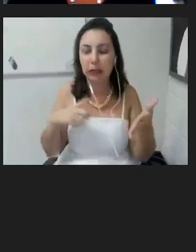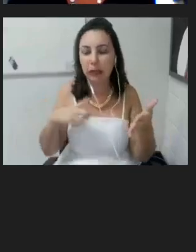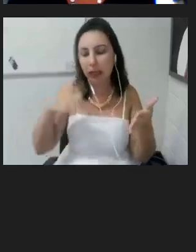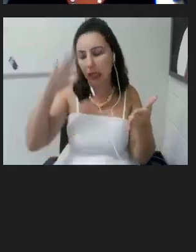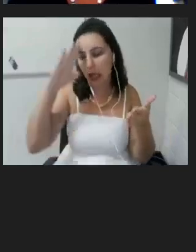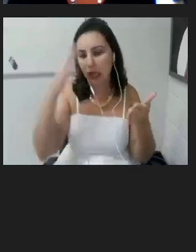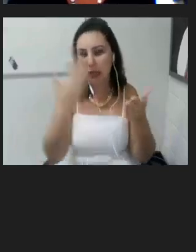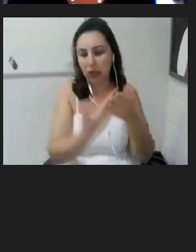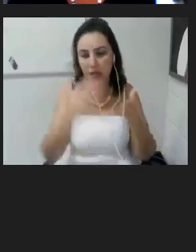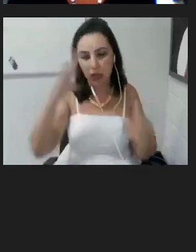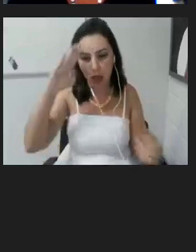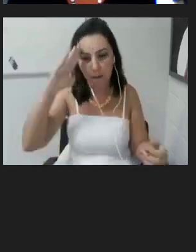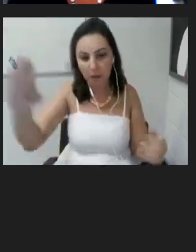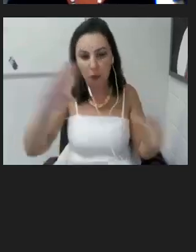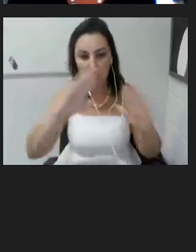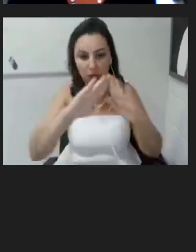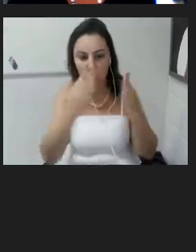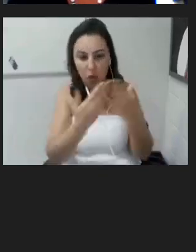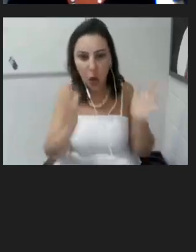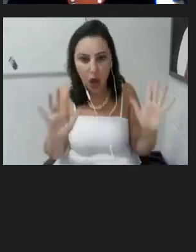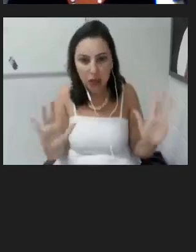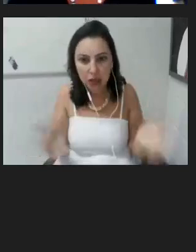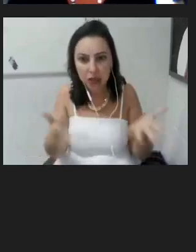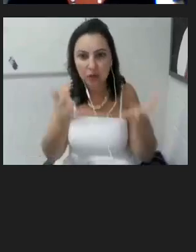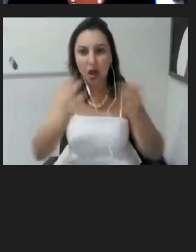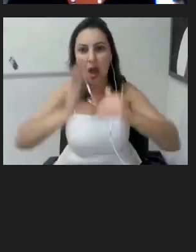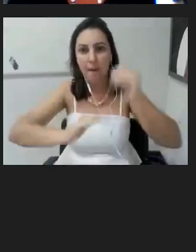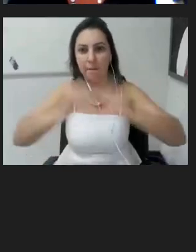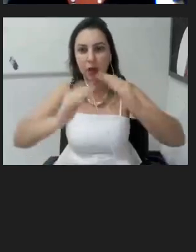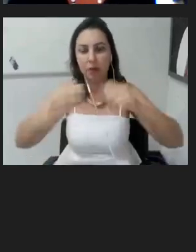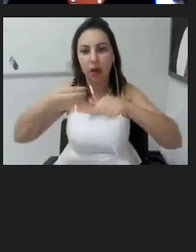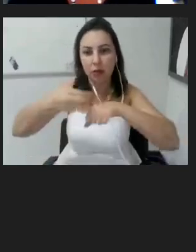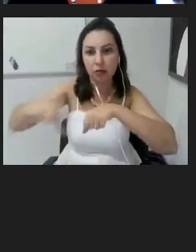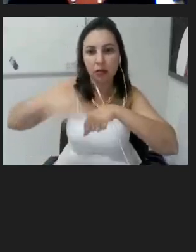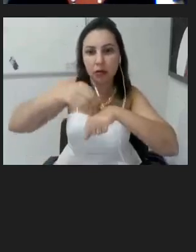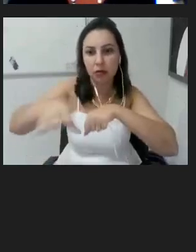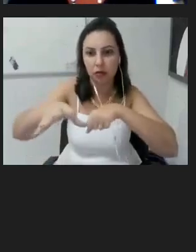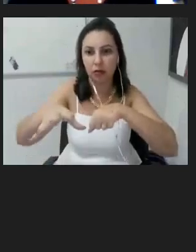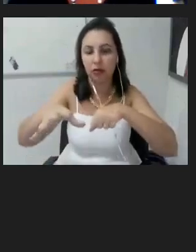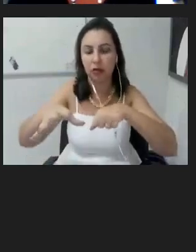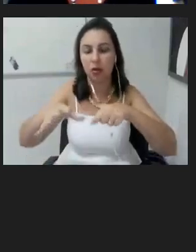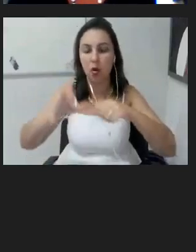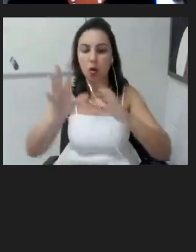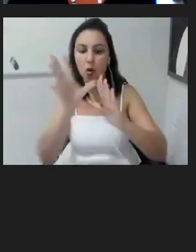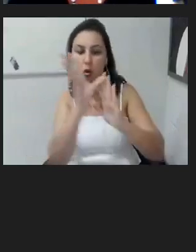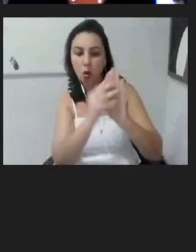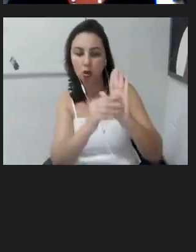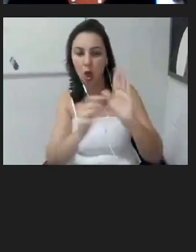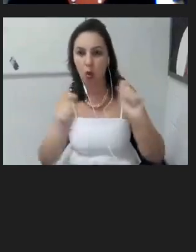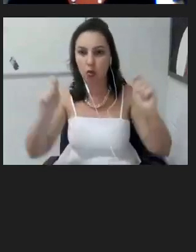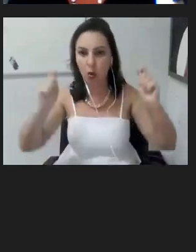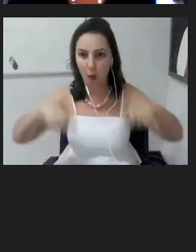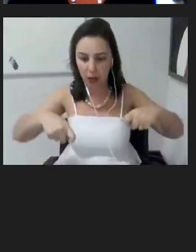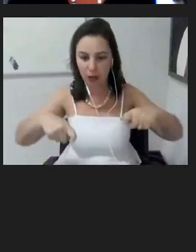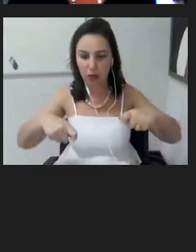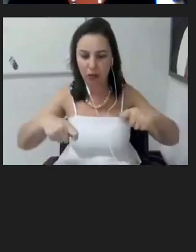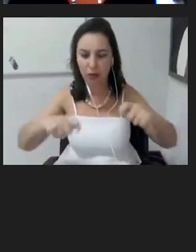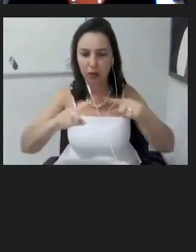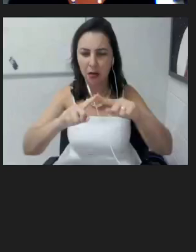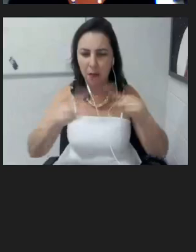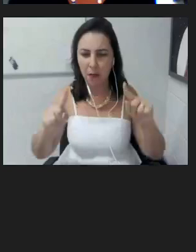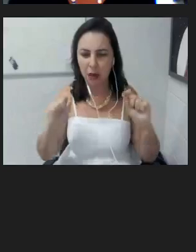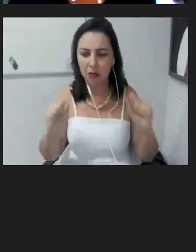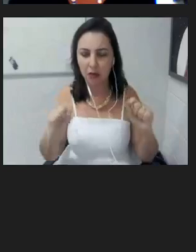principal função da escola é desenvolver a habilidade de replicar conteúdos e competências. Isso contribui para